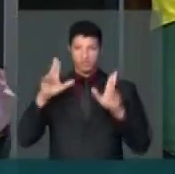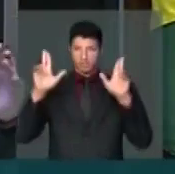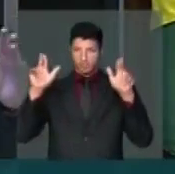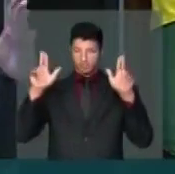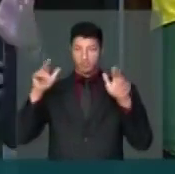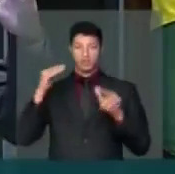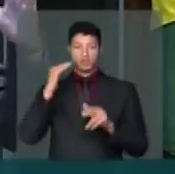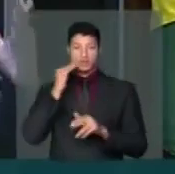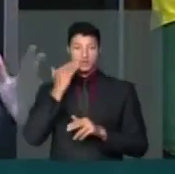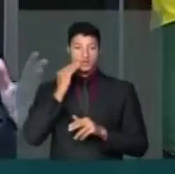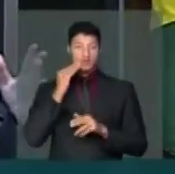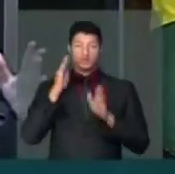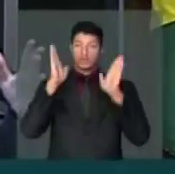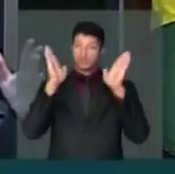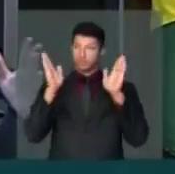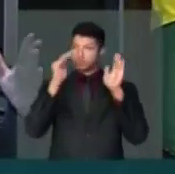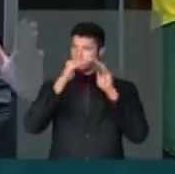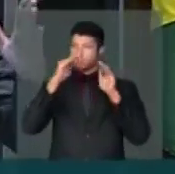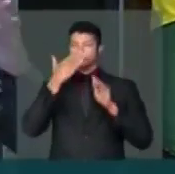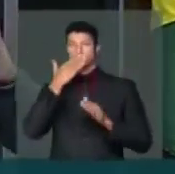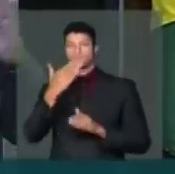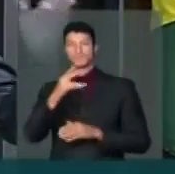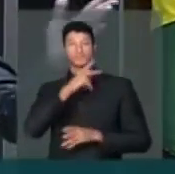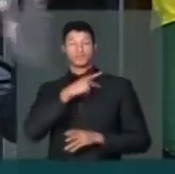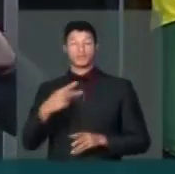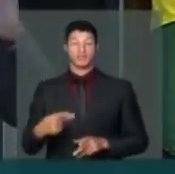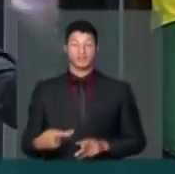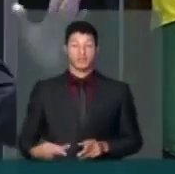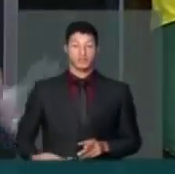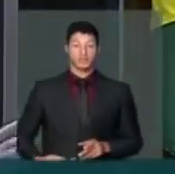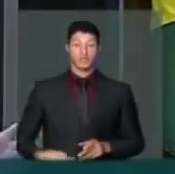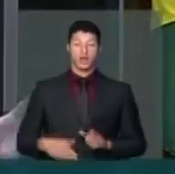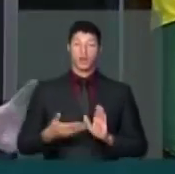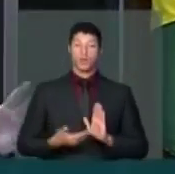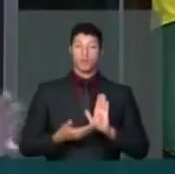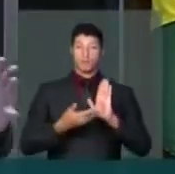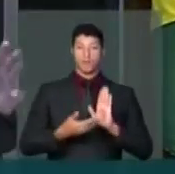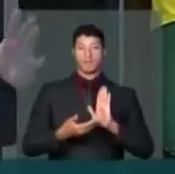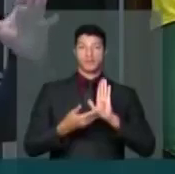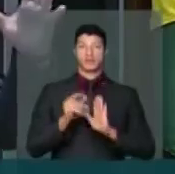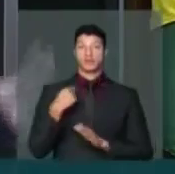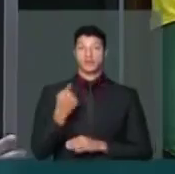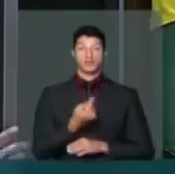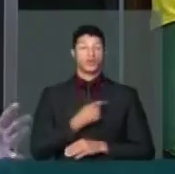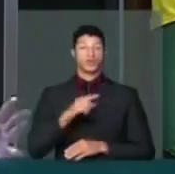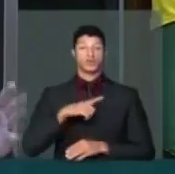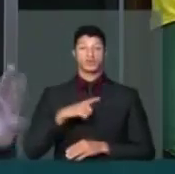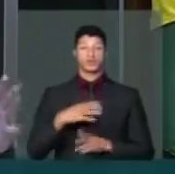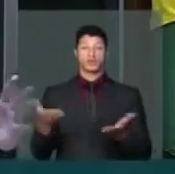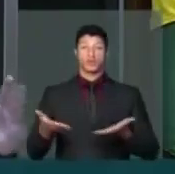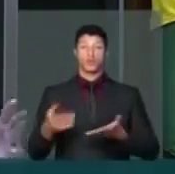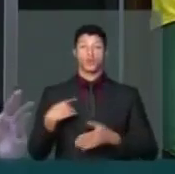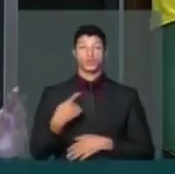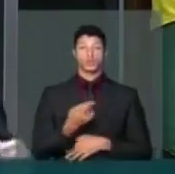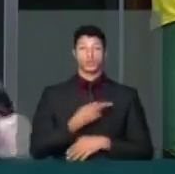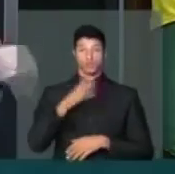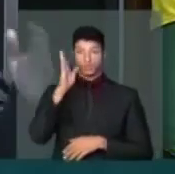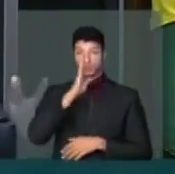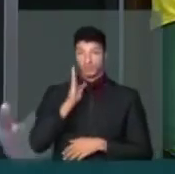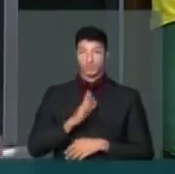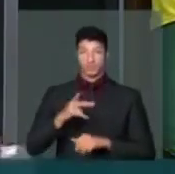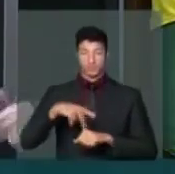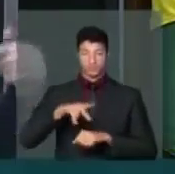que abro, do modelo presidencial parlamentar que nós temos hoje no nosso país, e